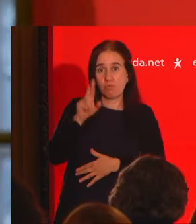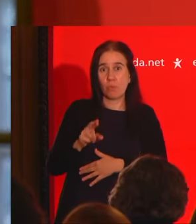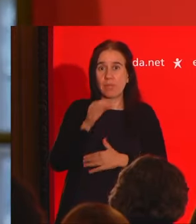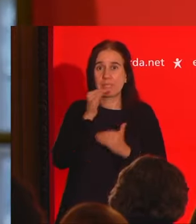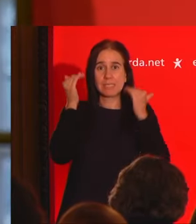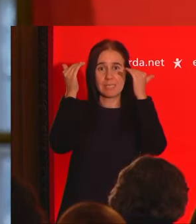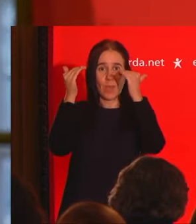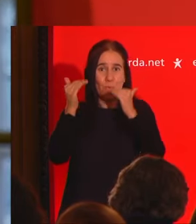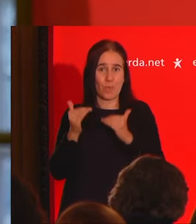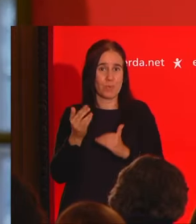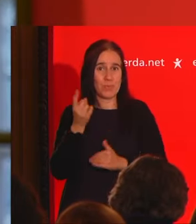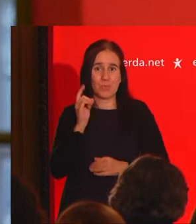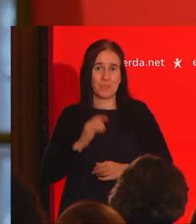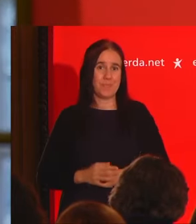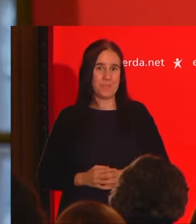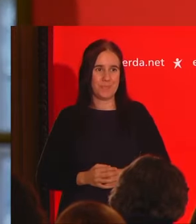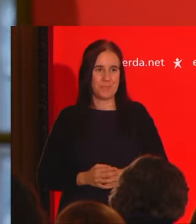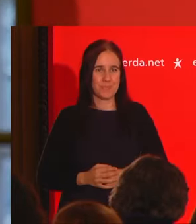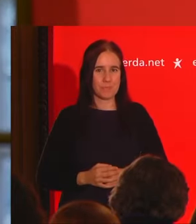cai do céu.